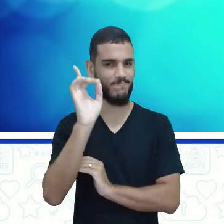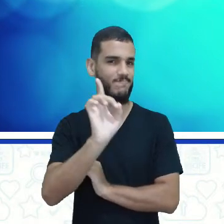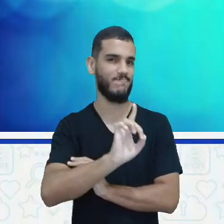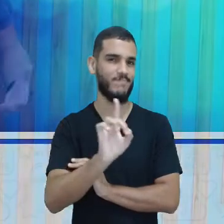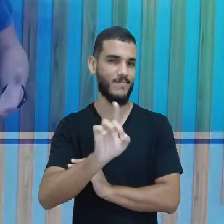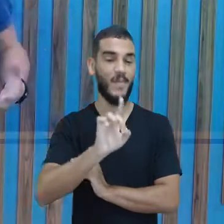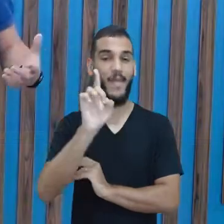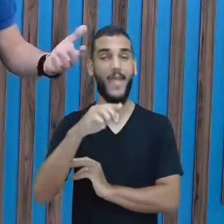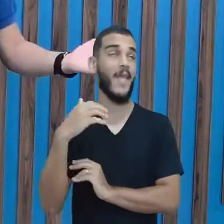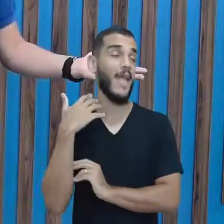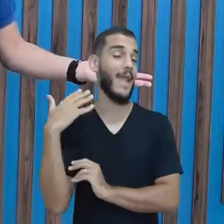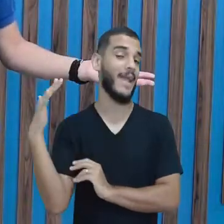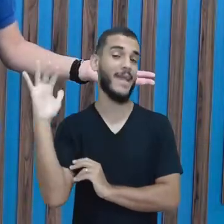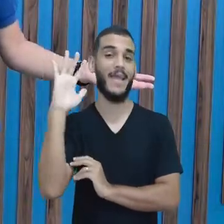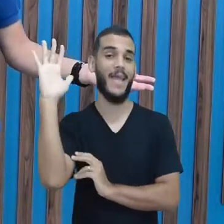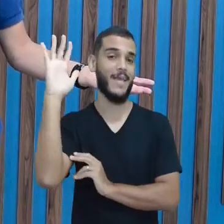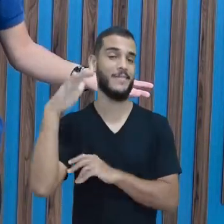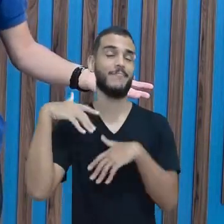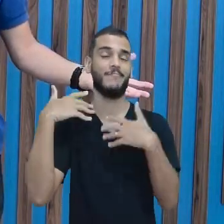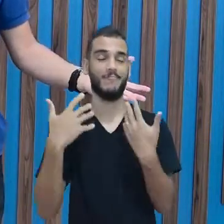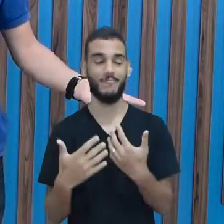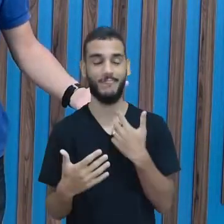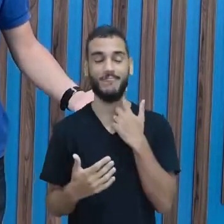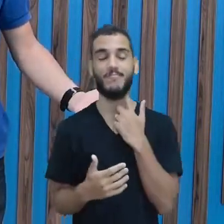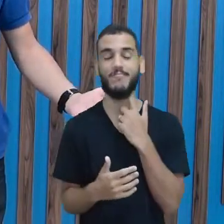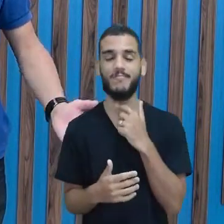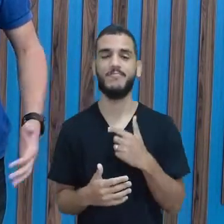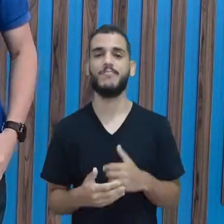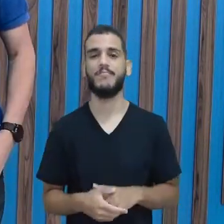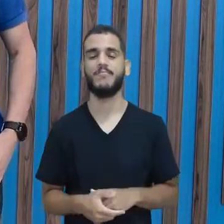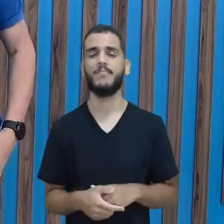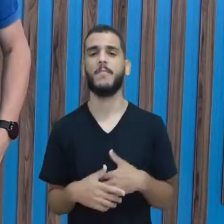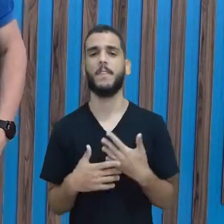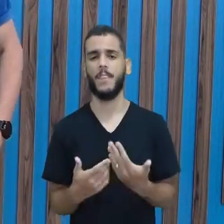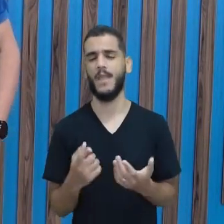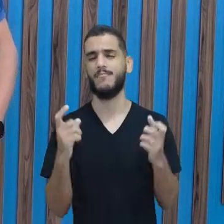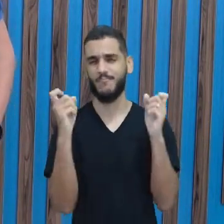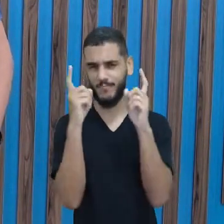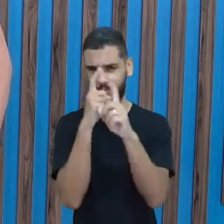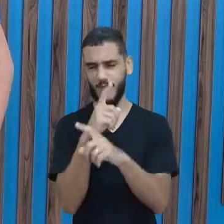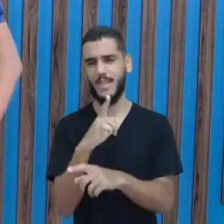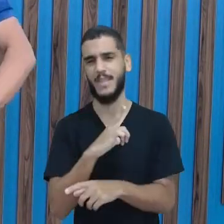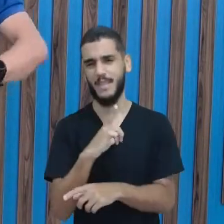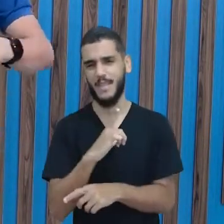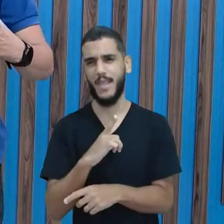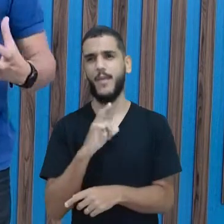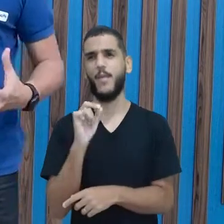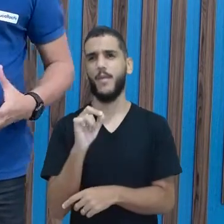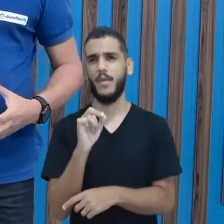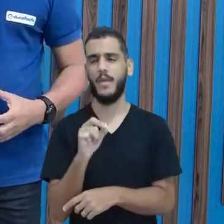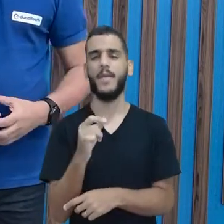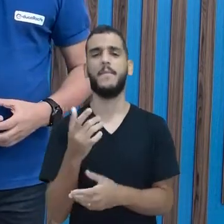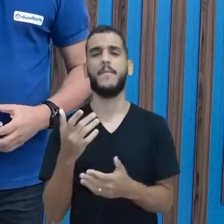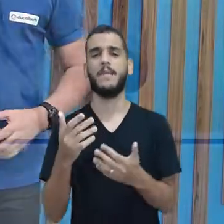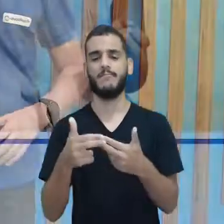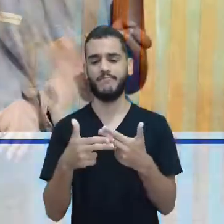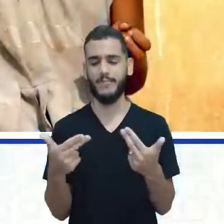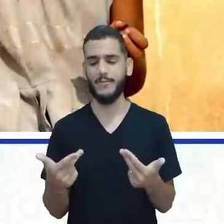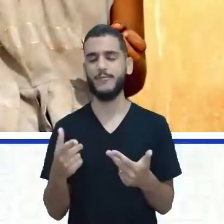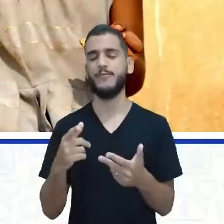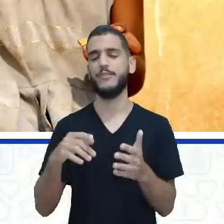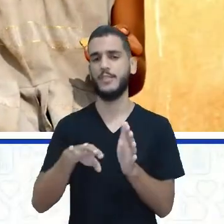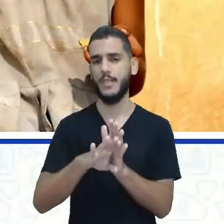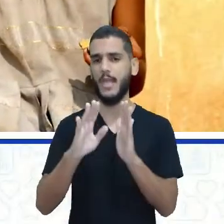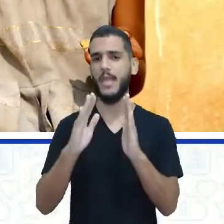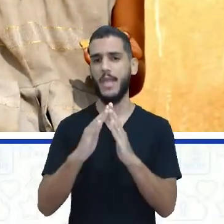Gilson. São mais caros. Né? São mais caros, tá? Não chega para todo mundo. Então, há dificuldade muito grande nessa questão de abastecimento, né? Então,